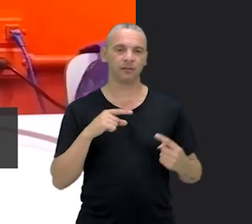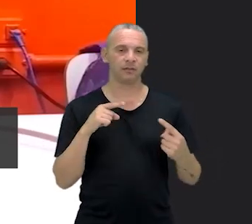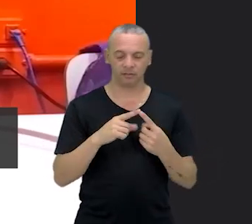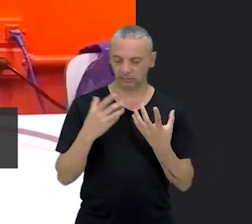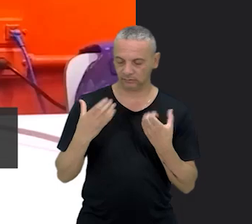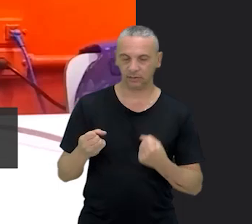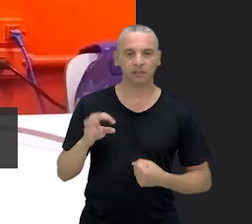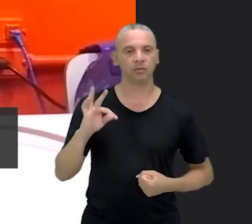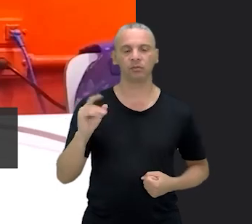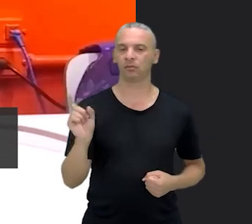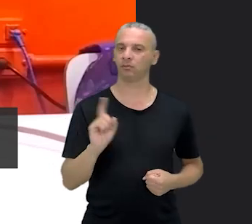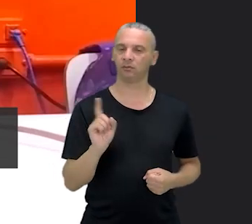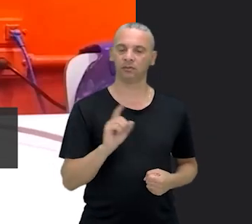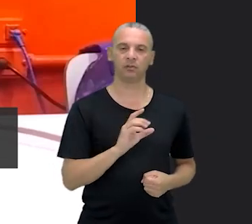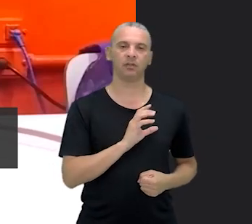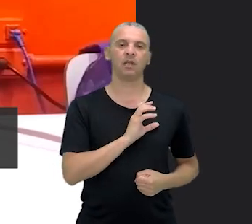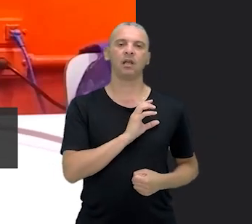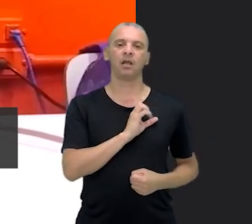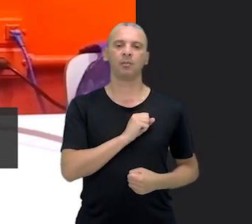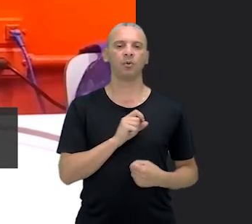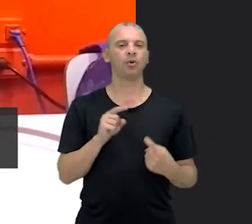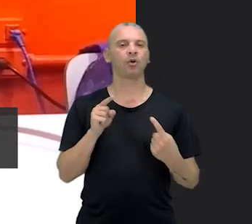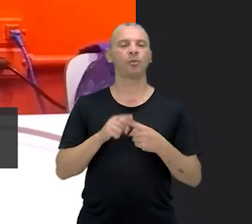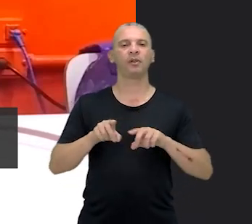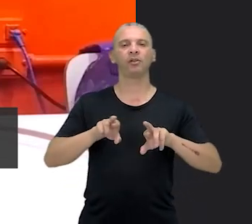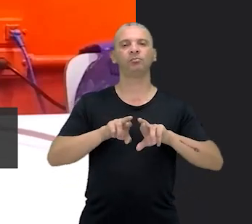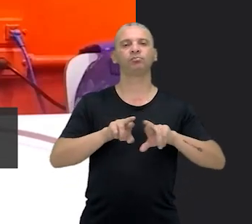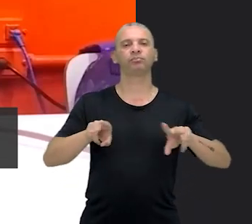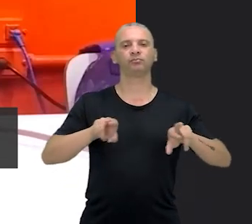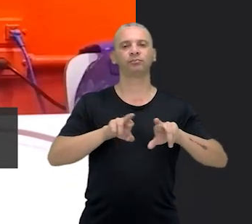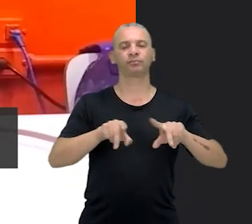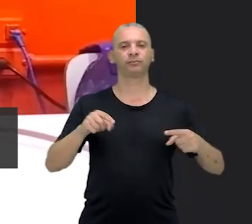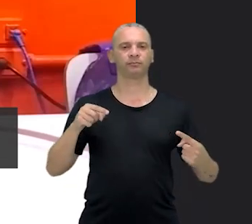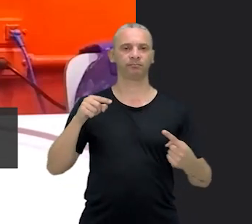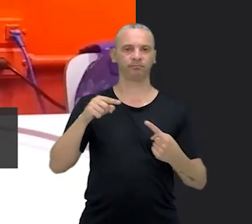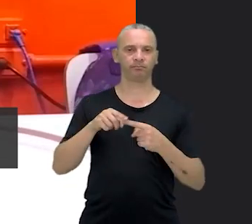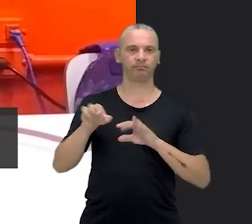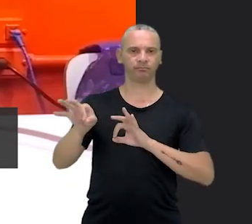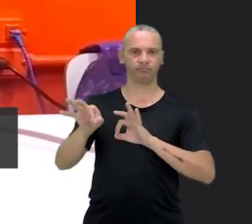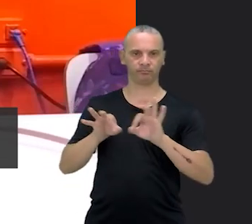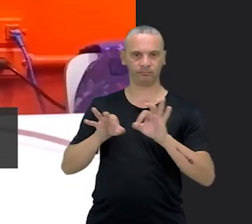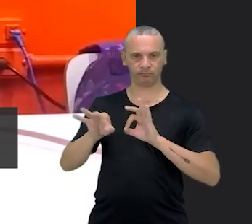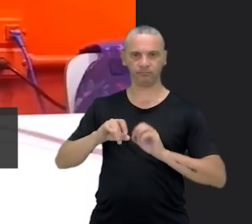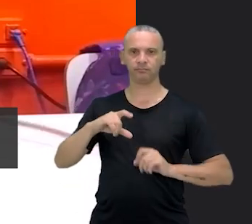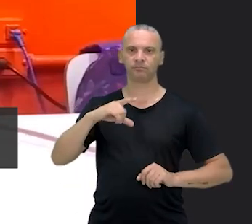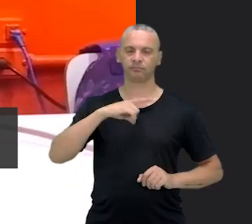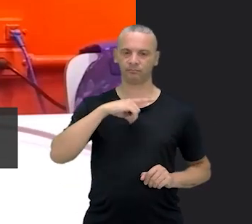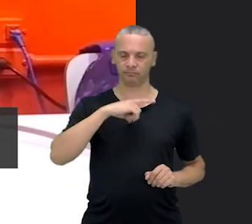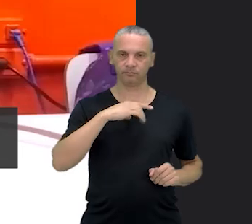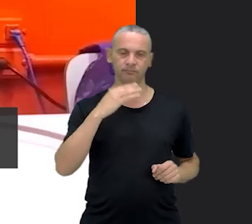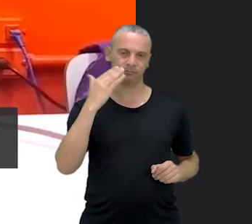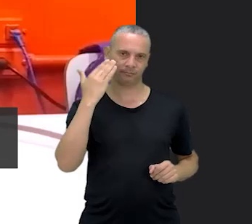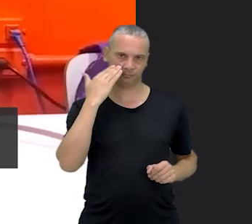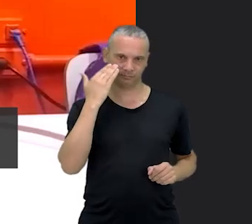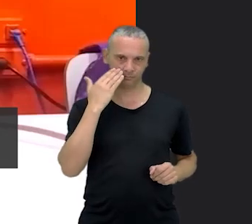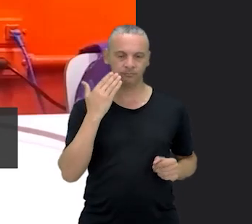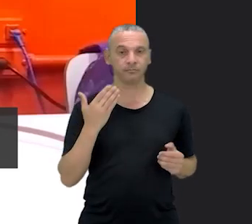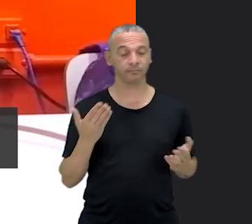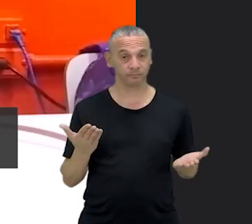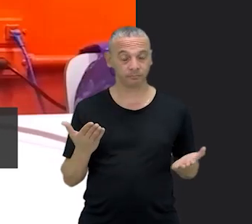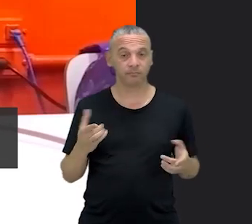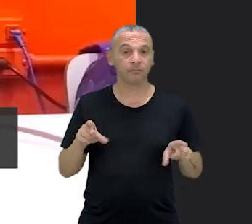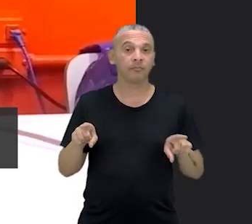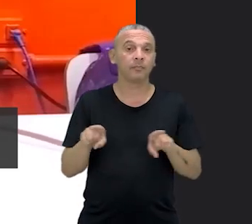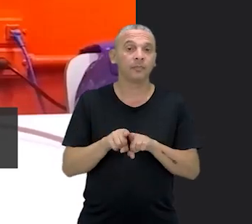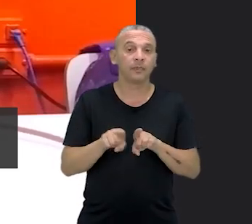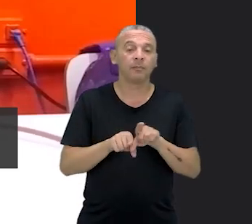aceita tudo. Acho que o amor, ele é de diversas formas, ele pode aparecer de diversas formas. E